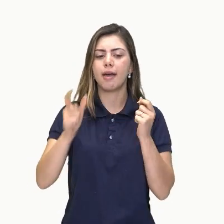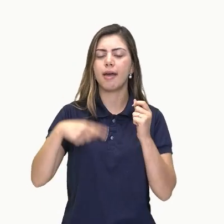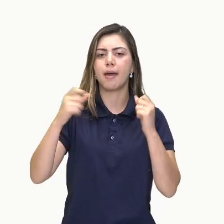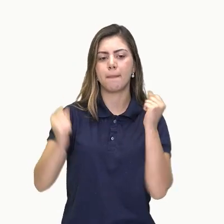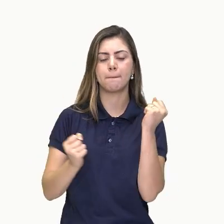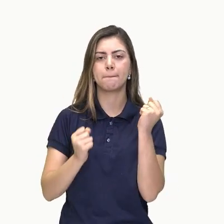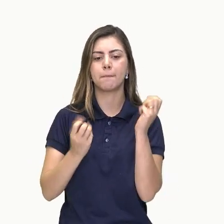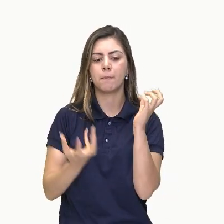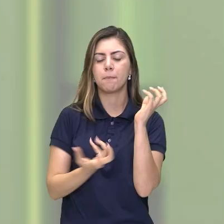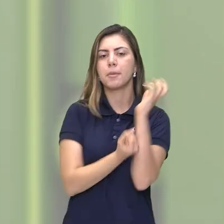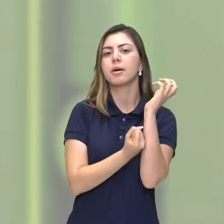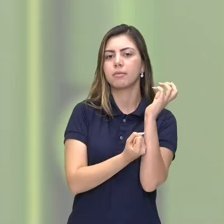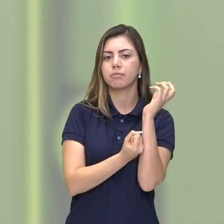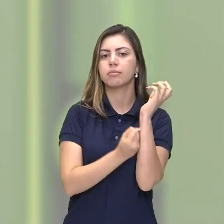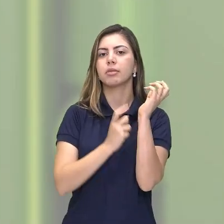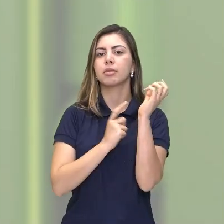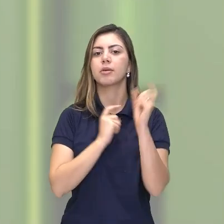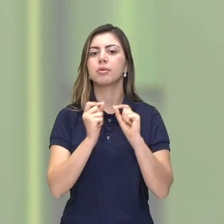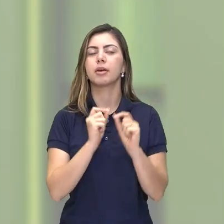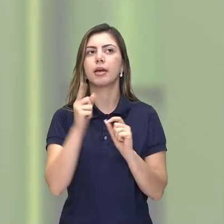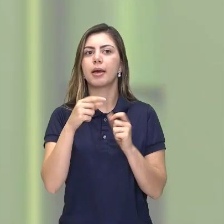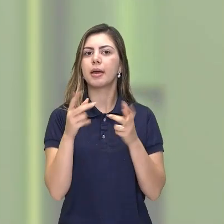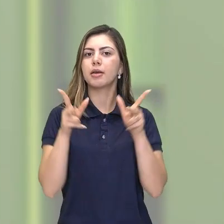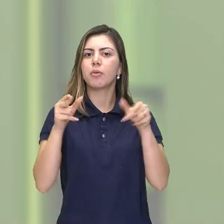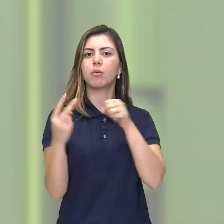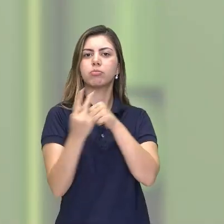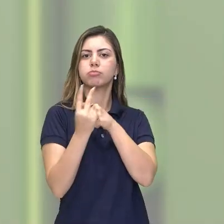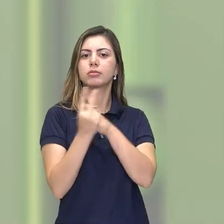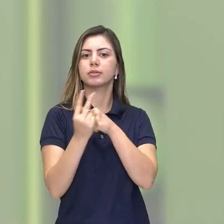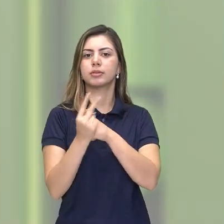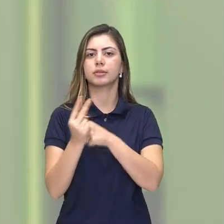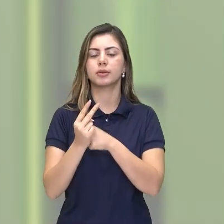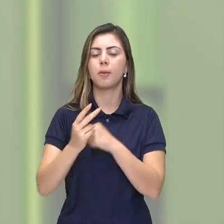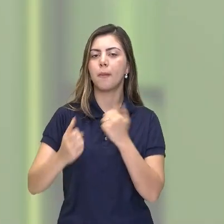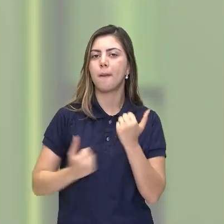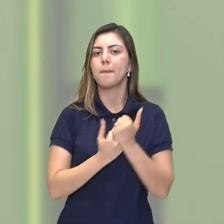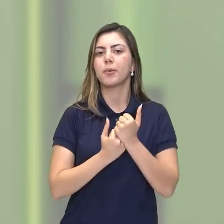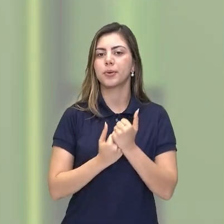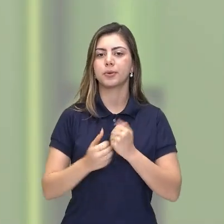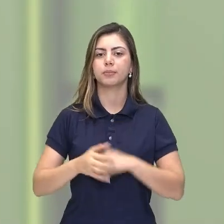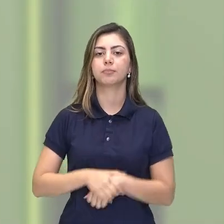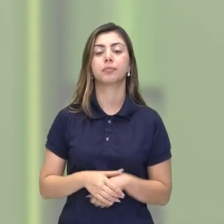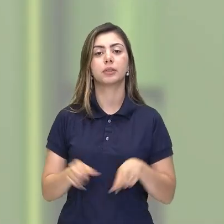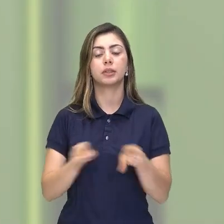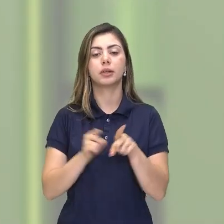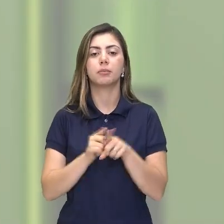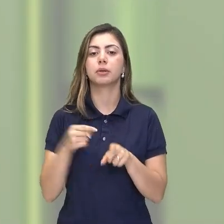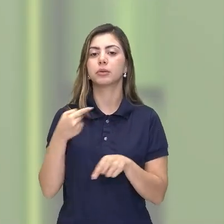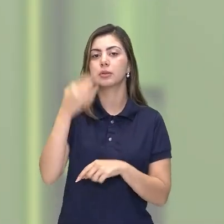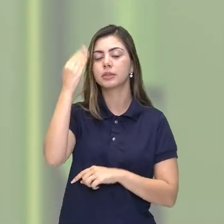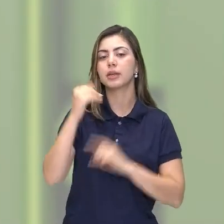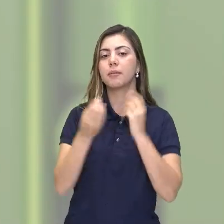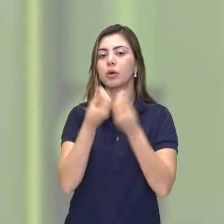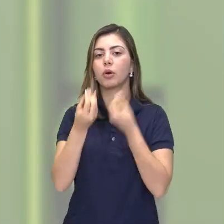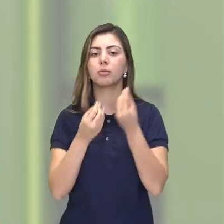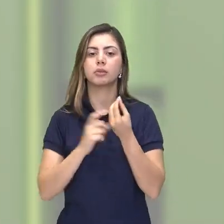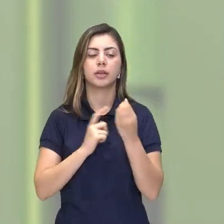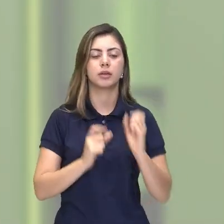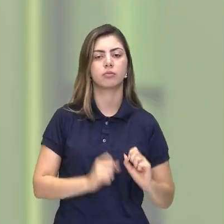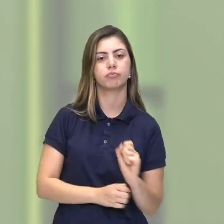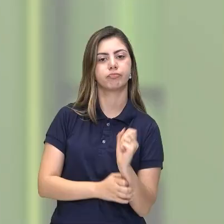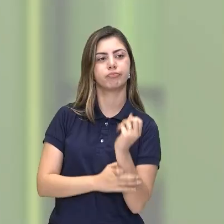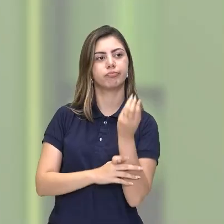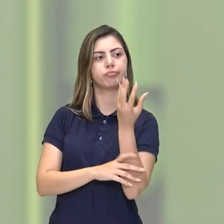tronco de árvore é o quê? É o abrigo, né? O suporte. E essa orquídea, essa bromélia, né? Que vai se desenvolver mais